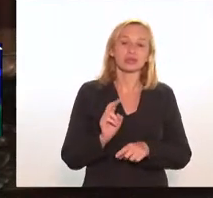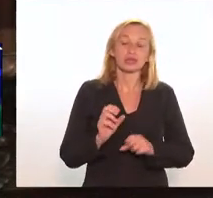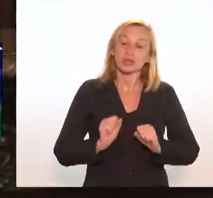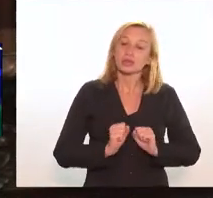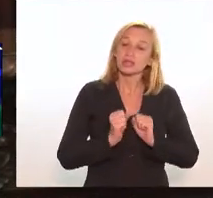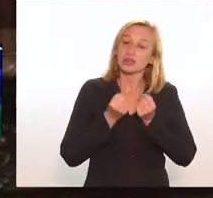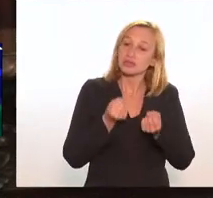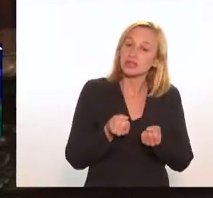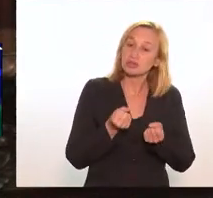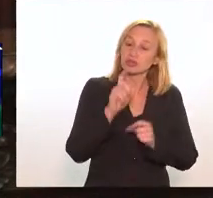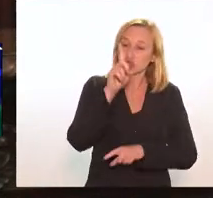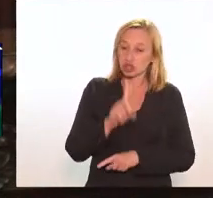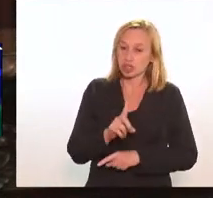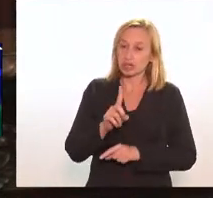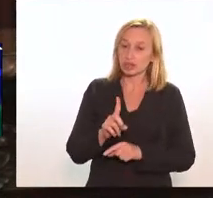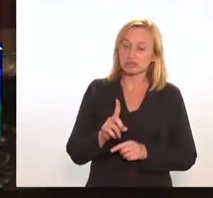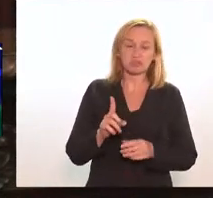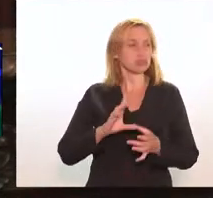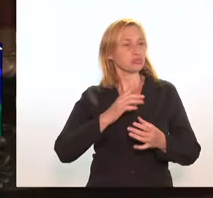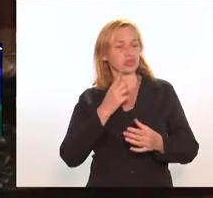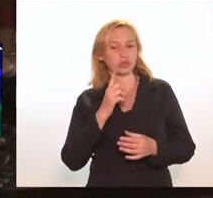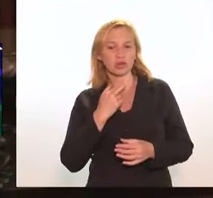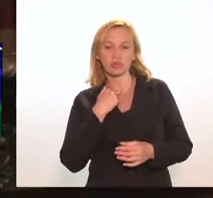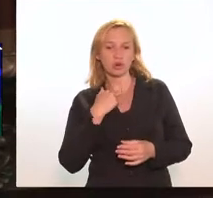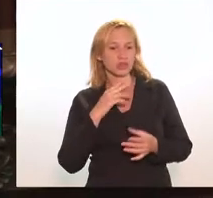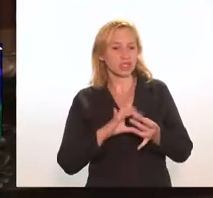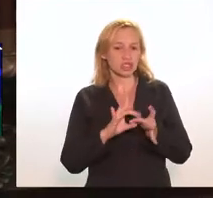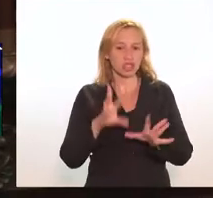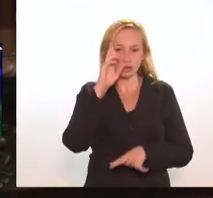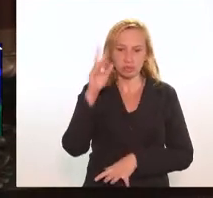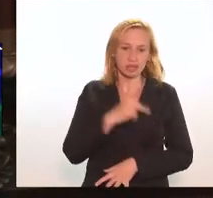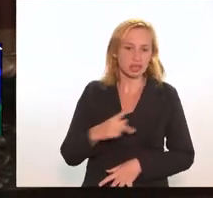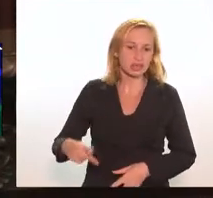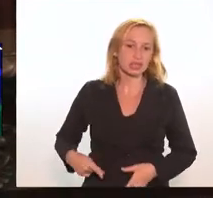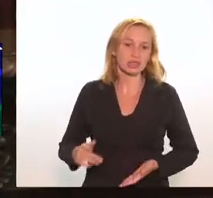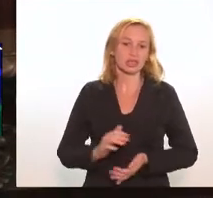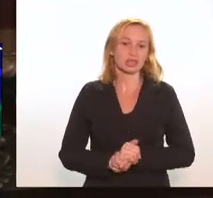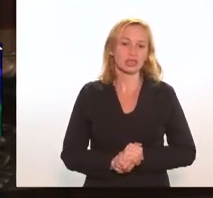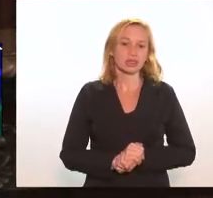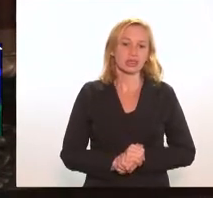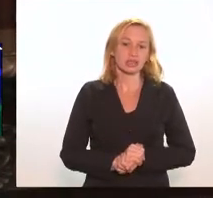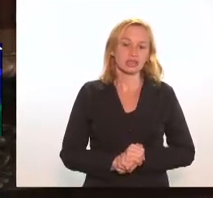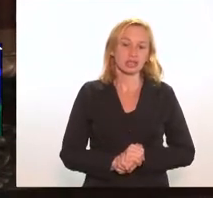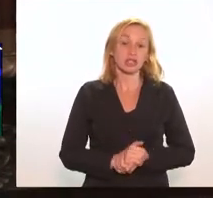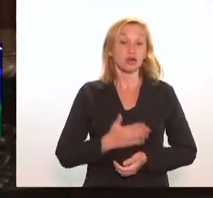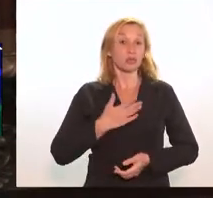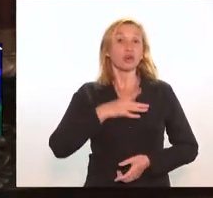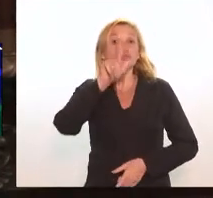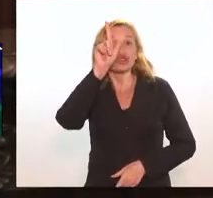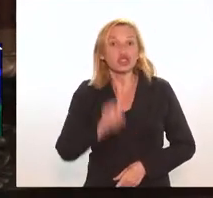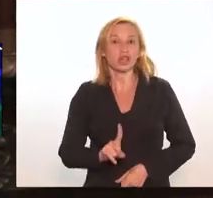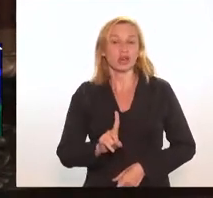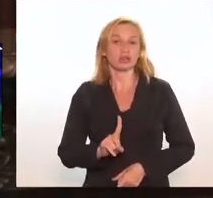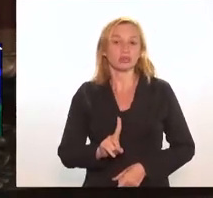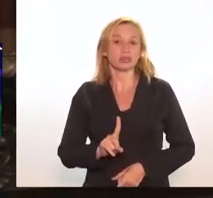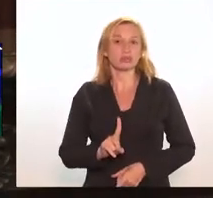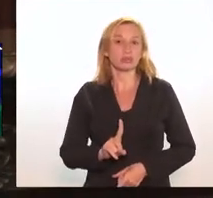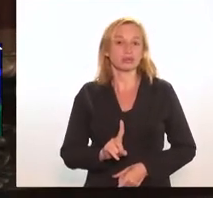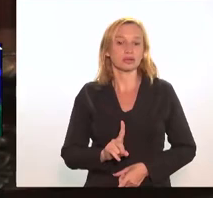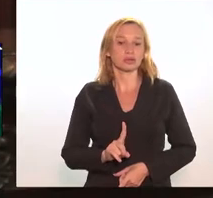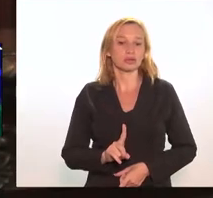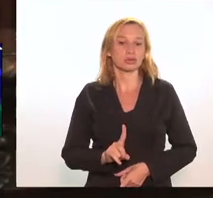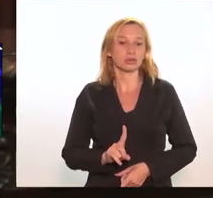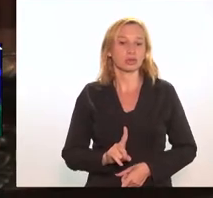não posso deixar, senhor presidente, de, exercendo o meu direito, de